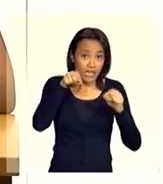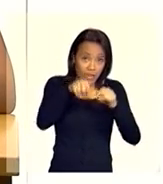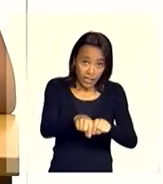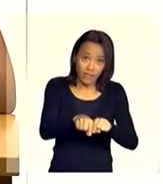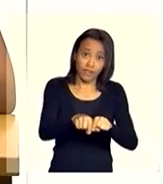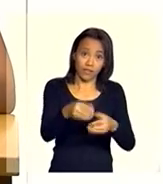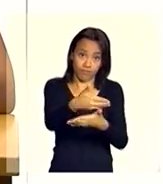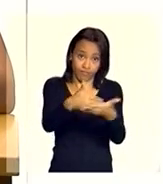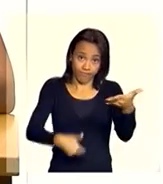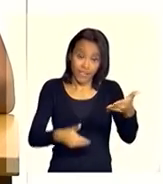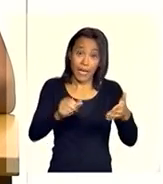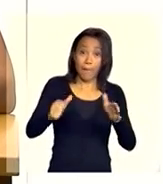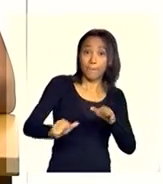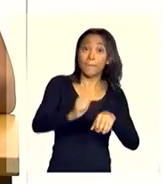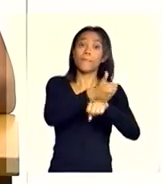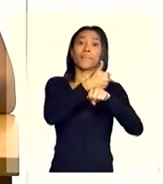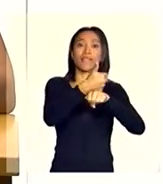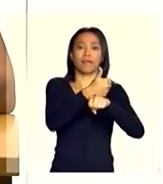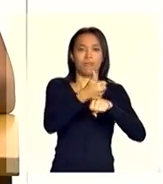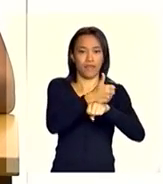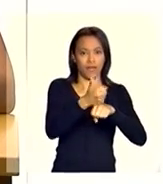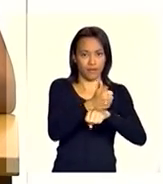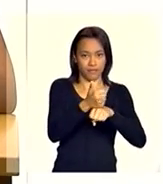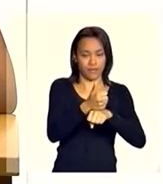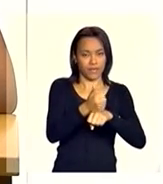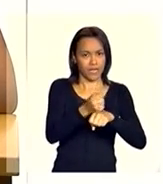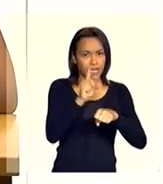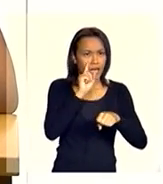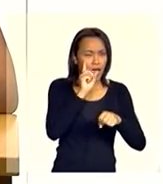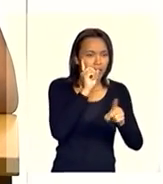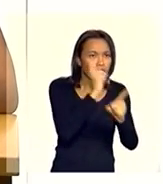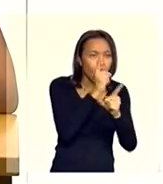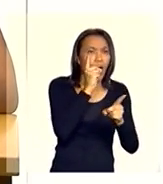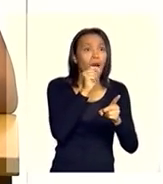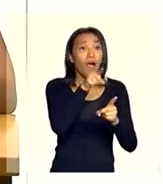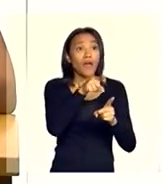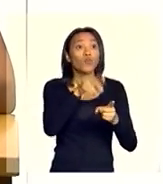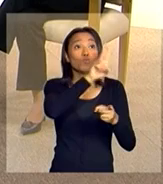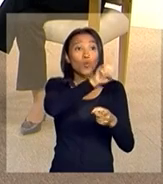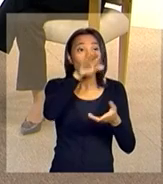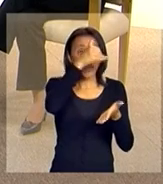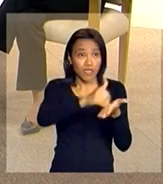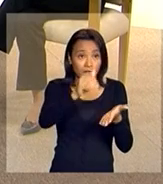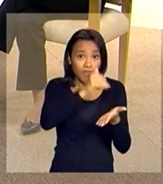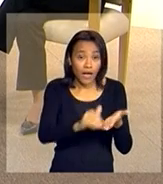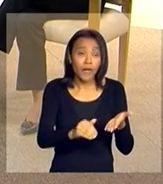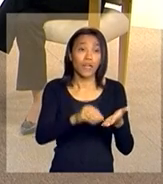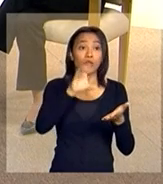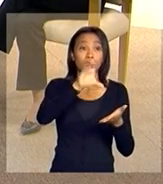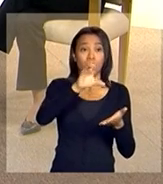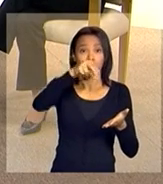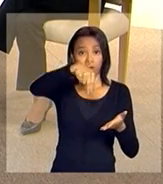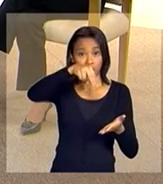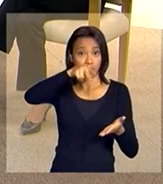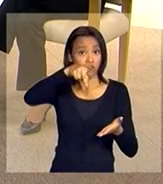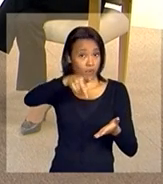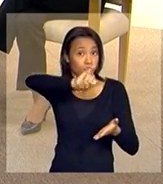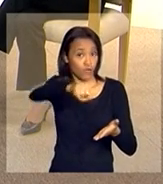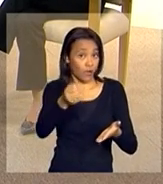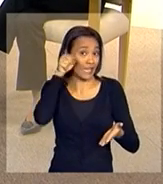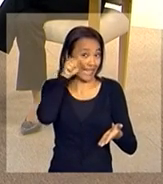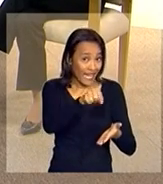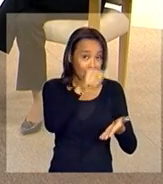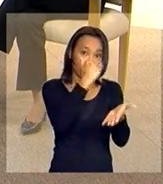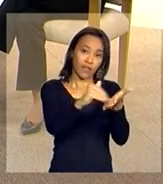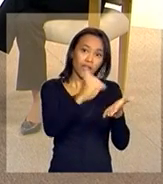primeira aba que é chamada aba de identificação então lá tem o nome da secretaria o CNPJ dessa secretaria